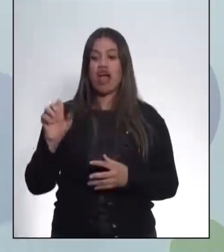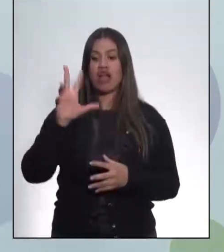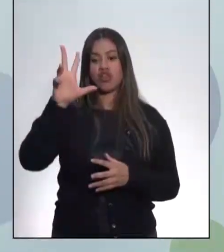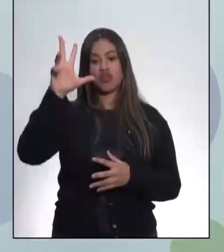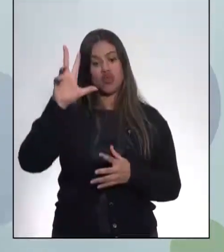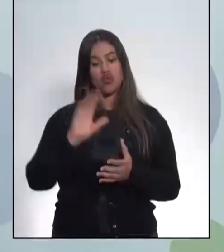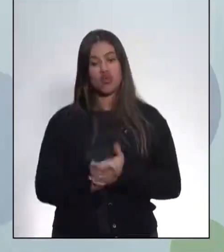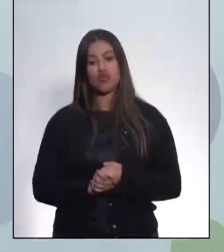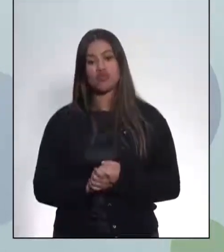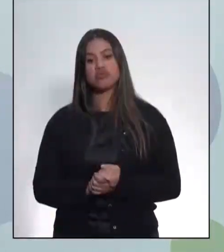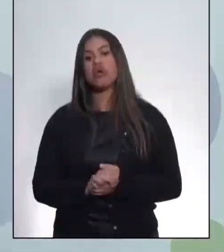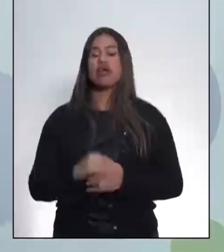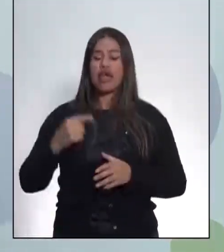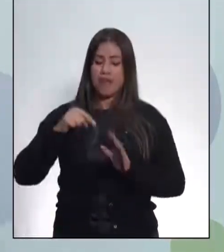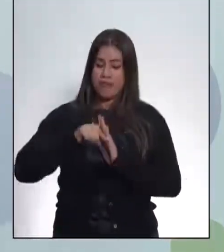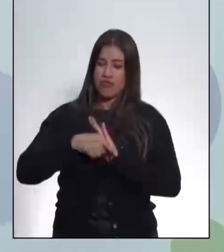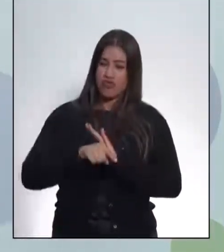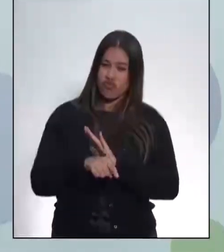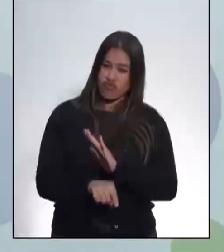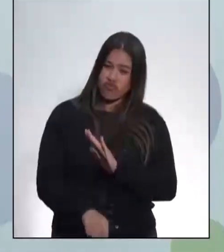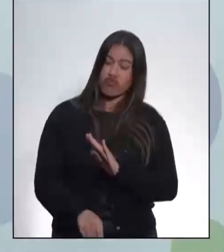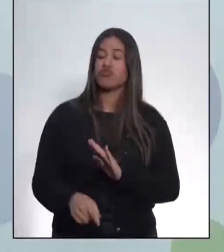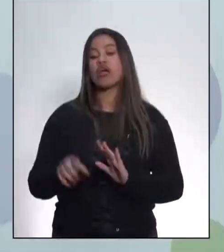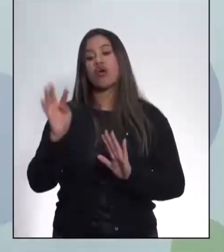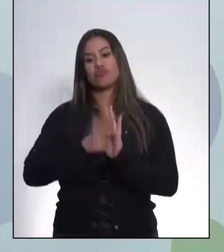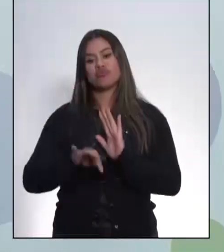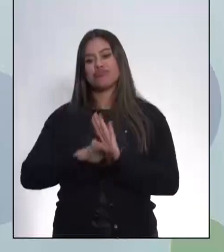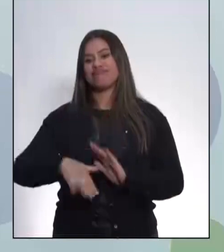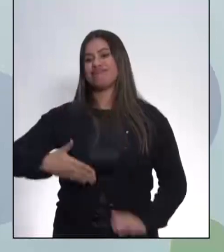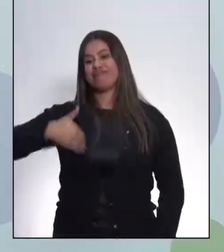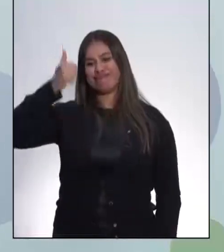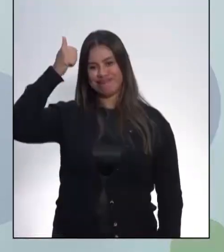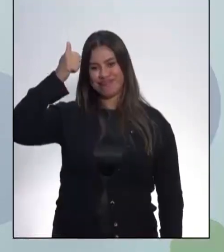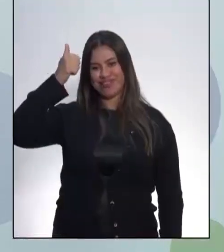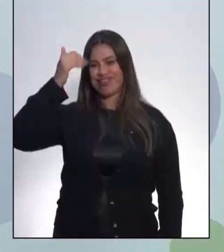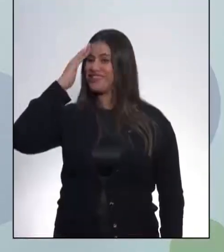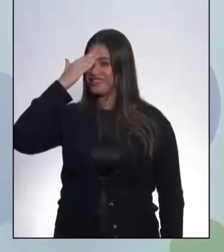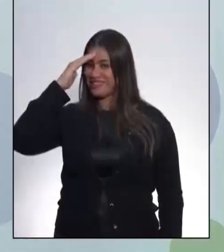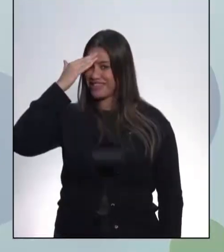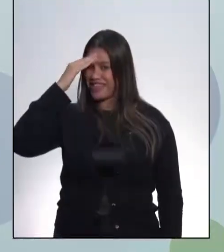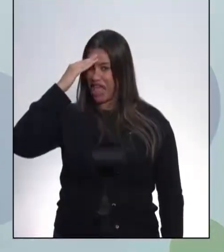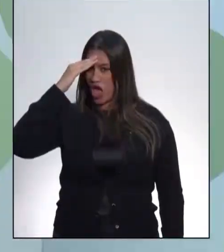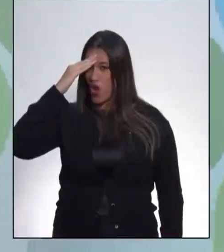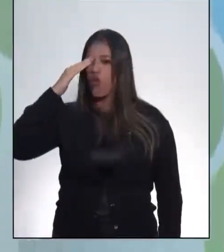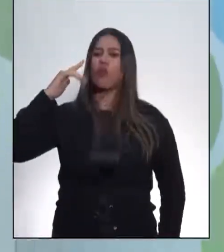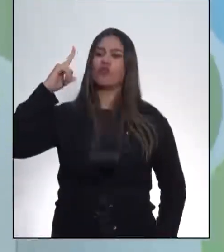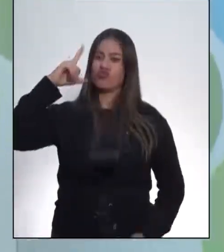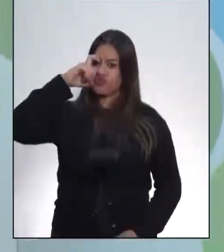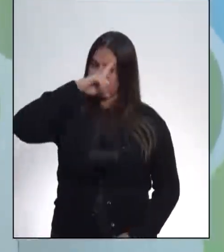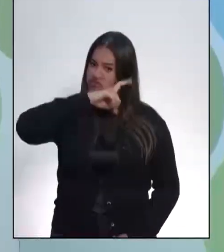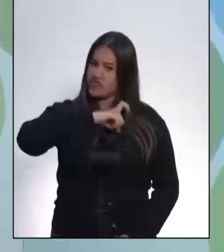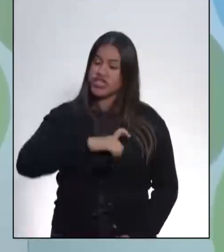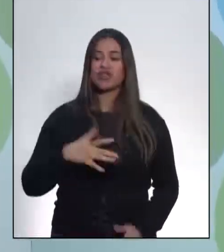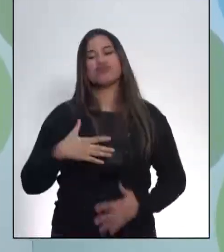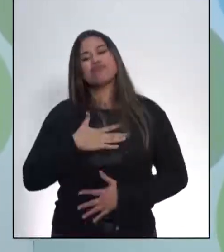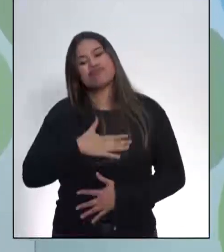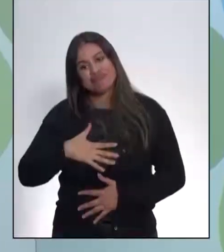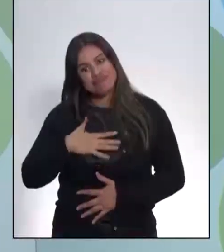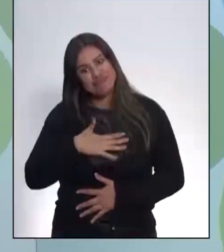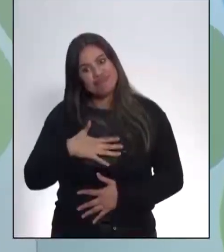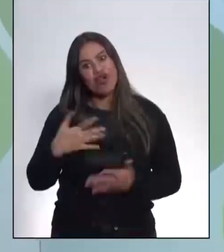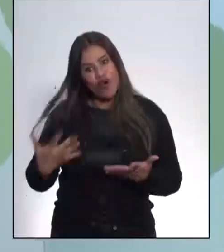aprofundar buscando essas camadas, mais interessante fica seu texto. Resumindo, você está vendo que é trabalhoso. É trabalhoso, mas é prazeroso.